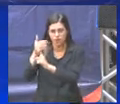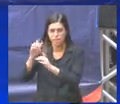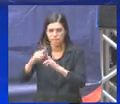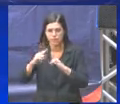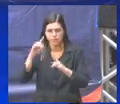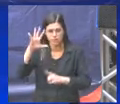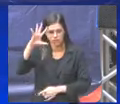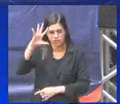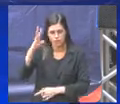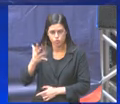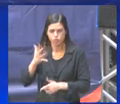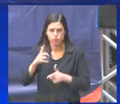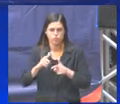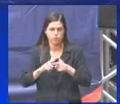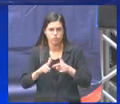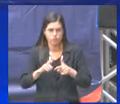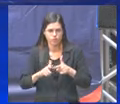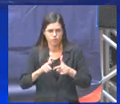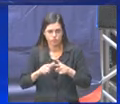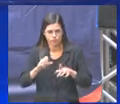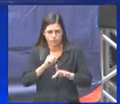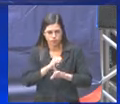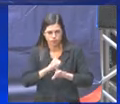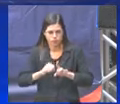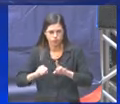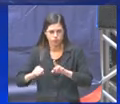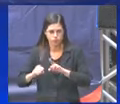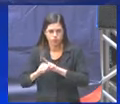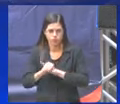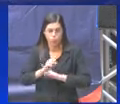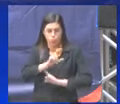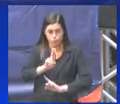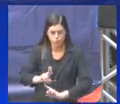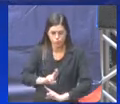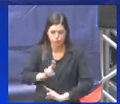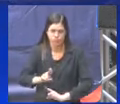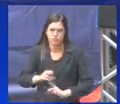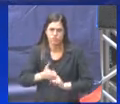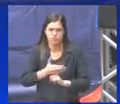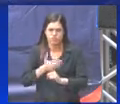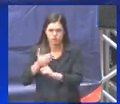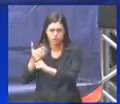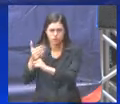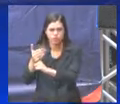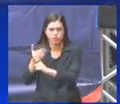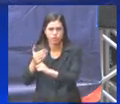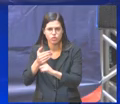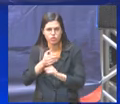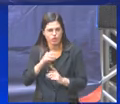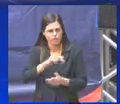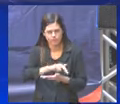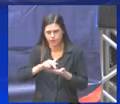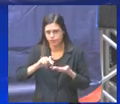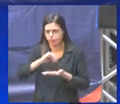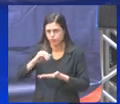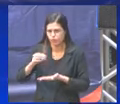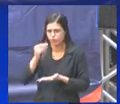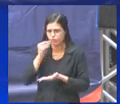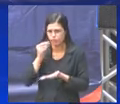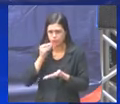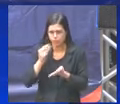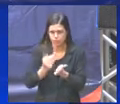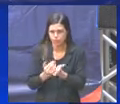resolver os problemas sociais por meio da tecnologia, muitas oportunidades nascem.